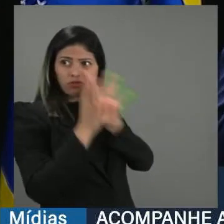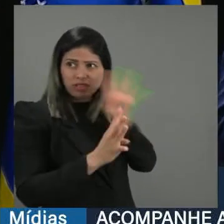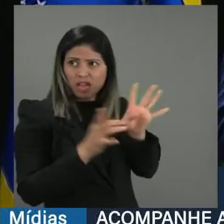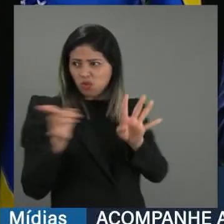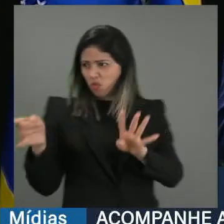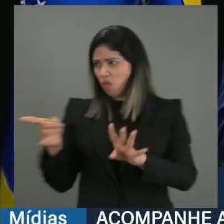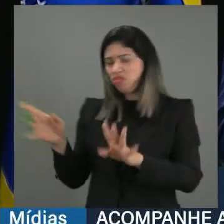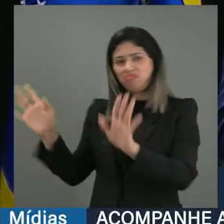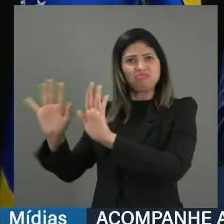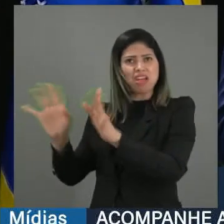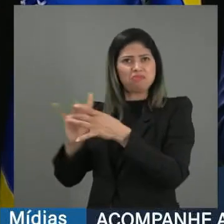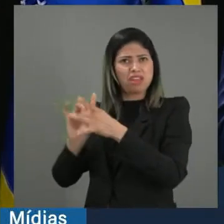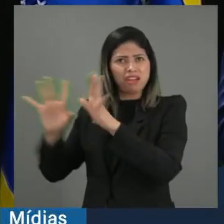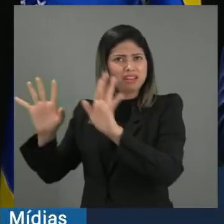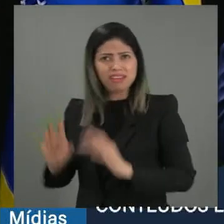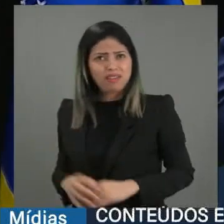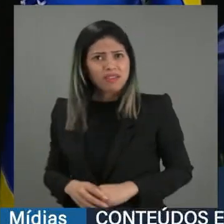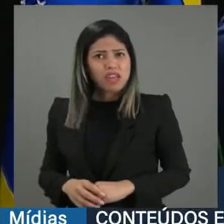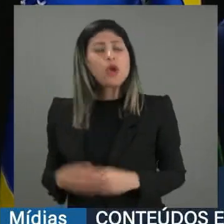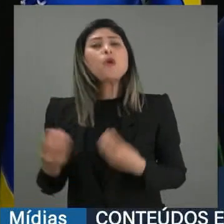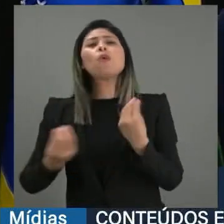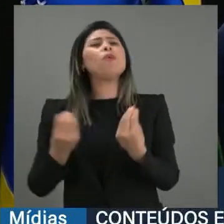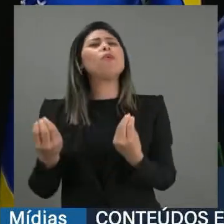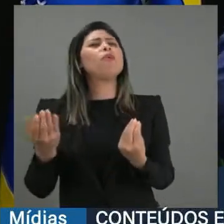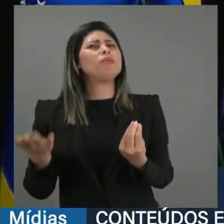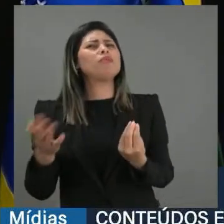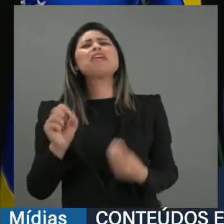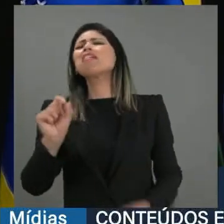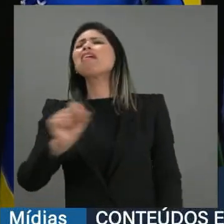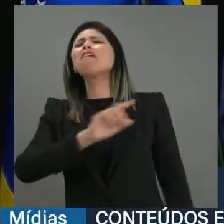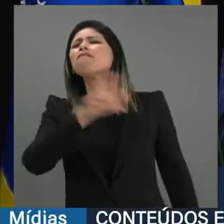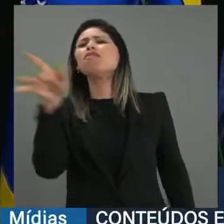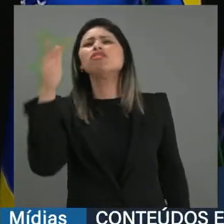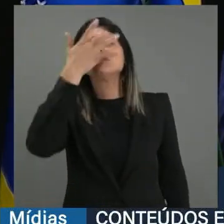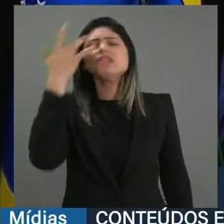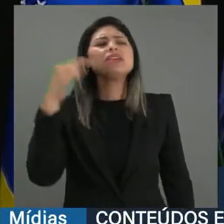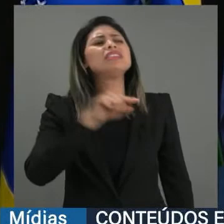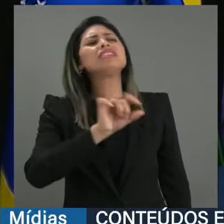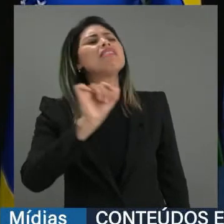Rasgando a Constituição, querendo dar lição moral em quem? Quem são vocês?